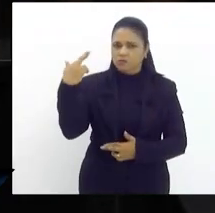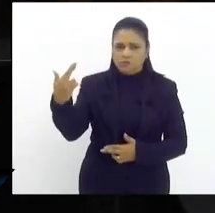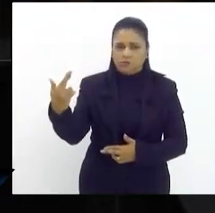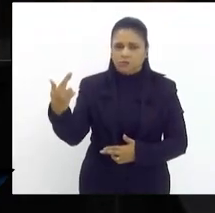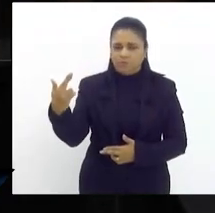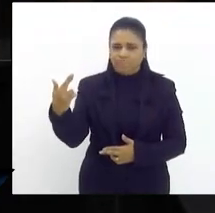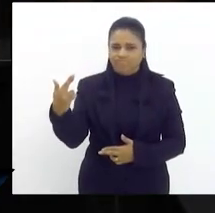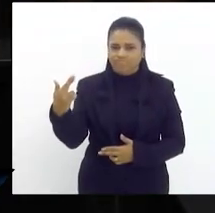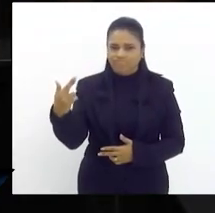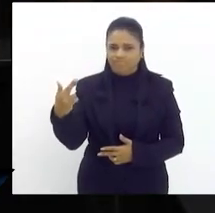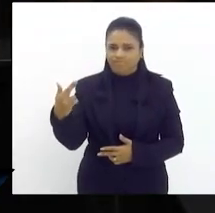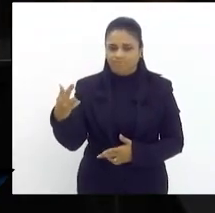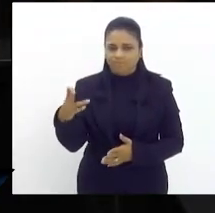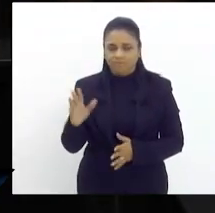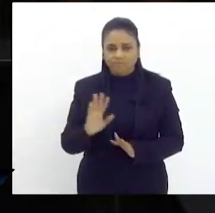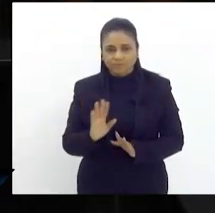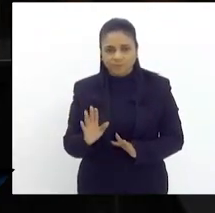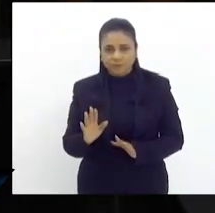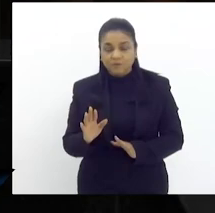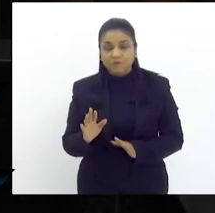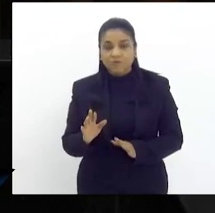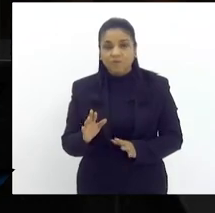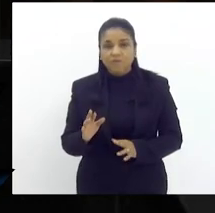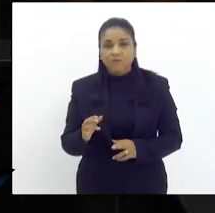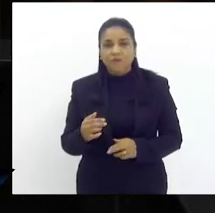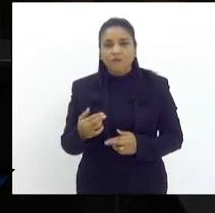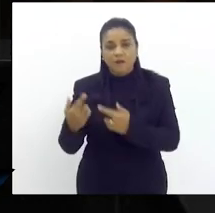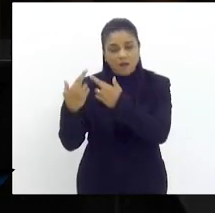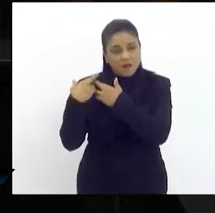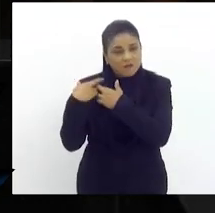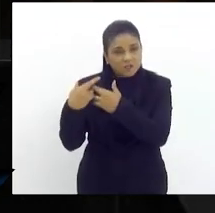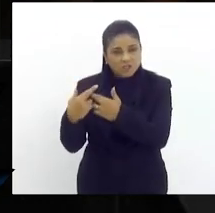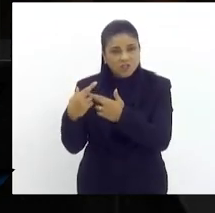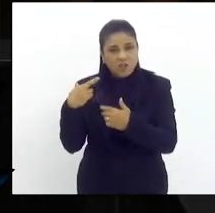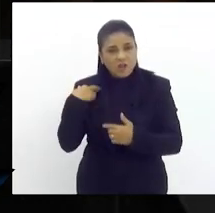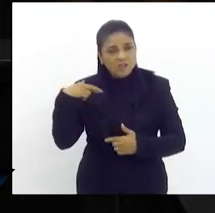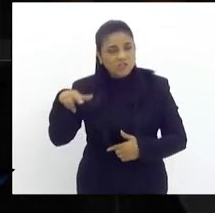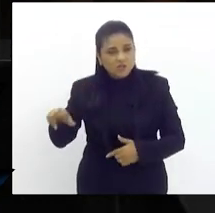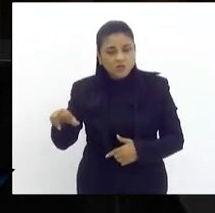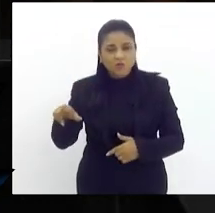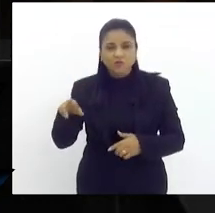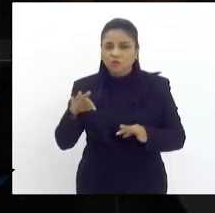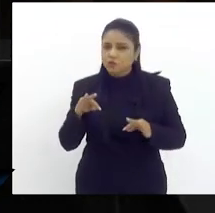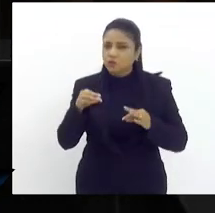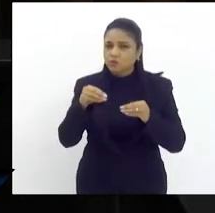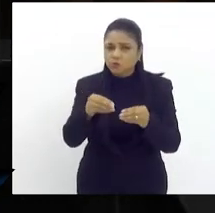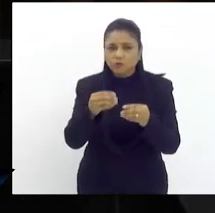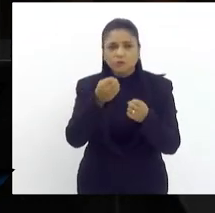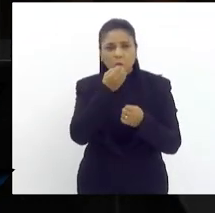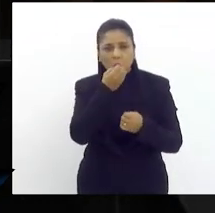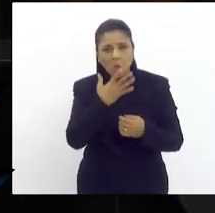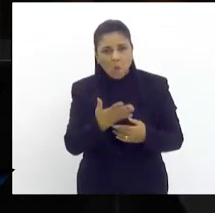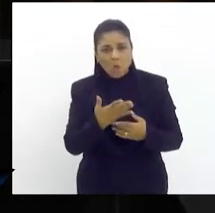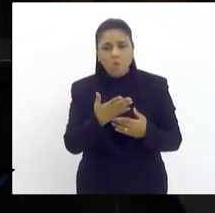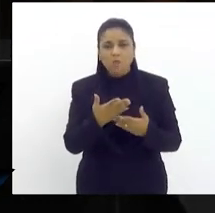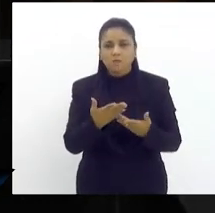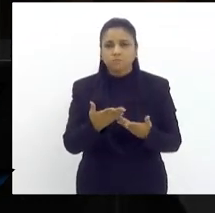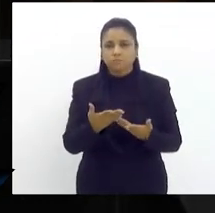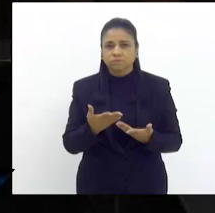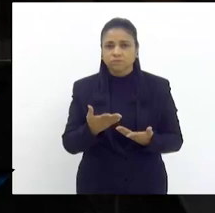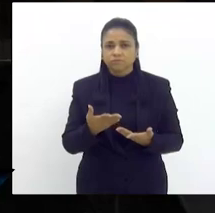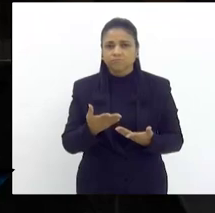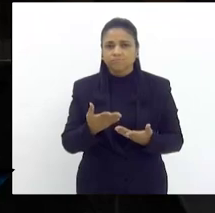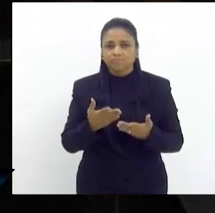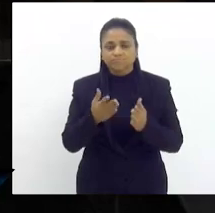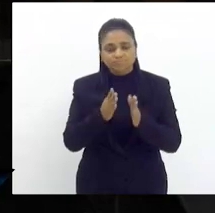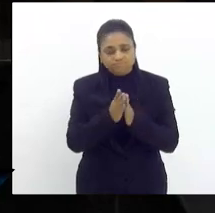exceção até porque Considero que todas religiões são boas desde